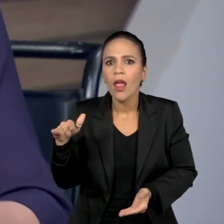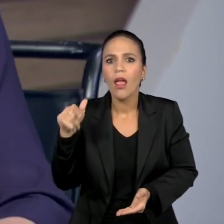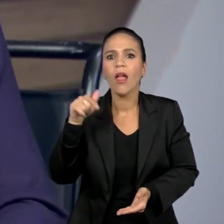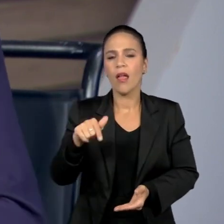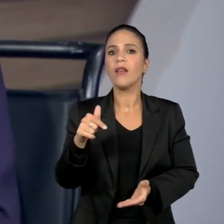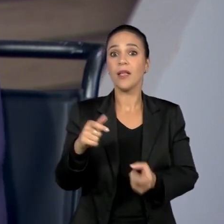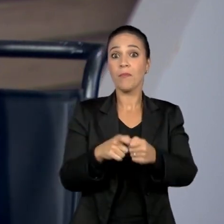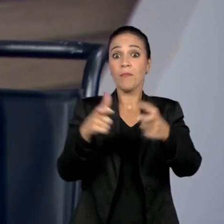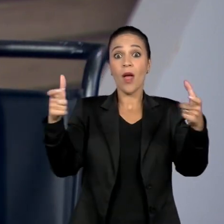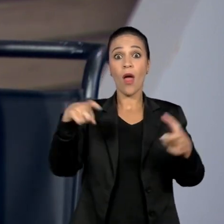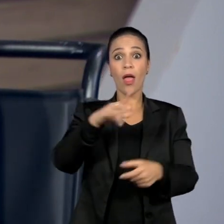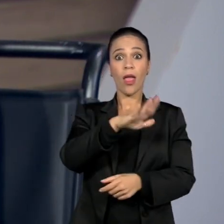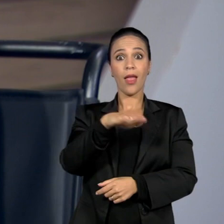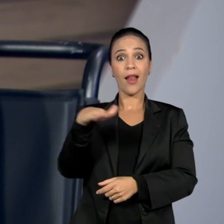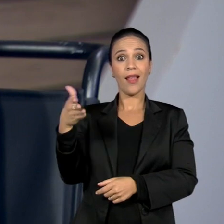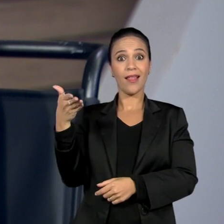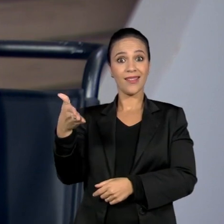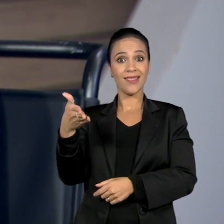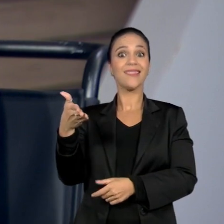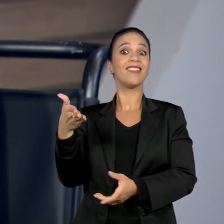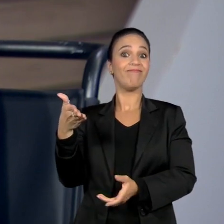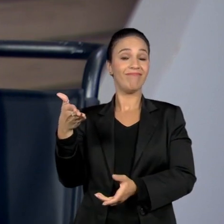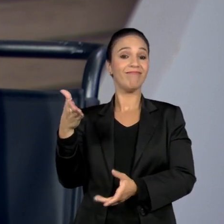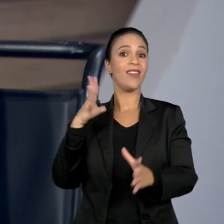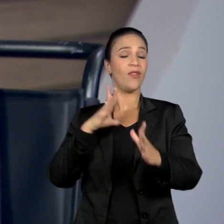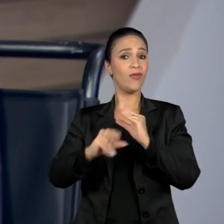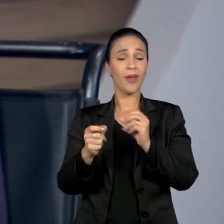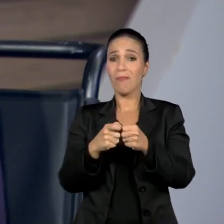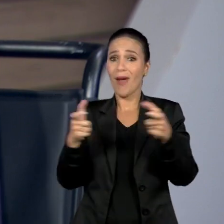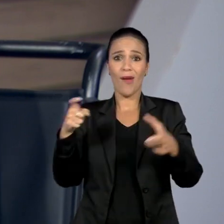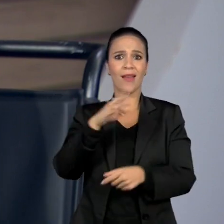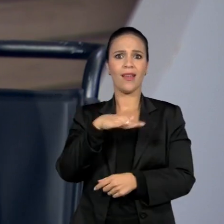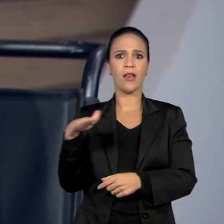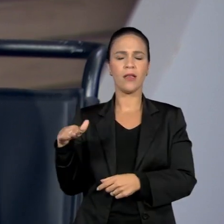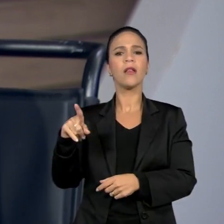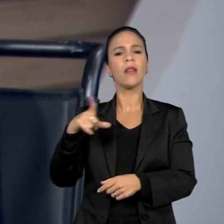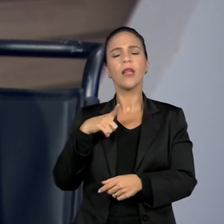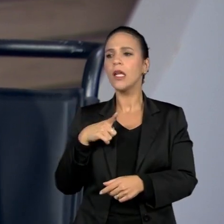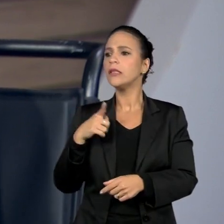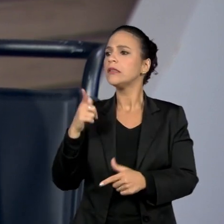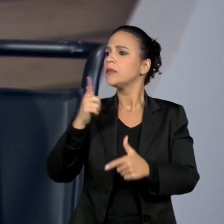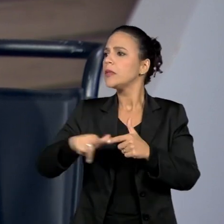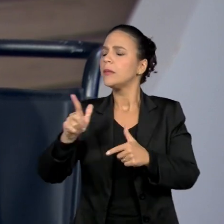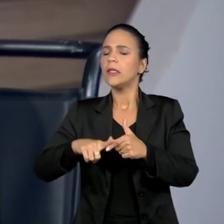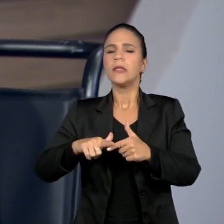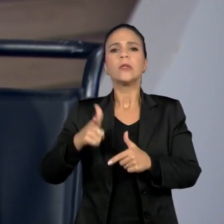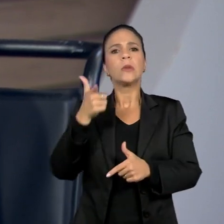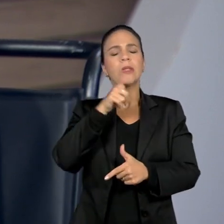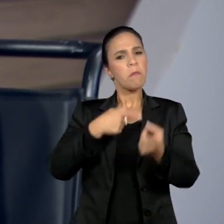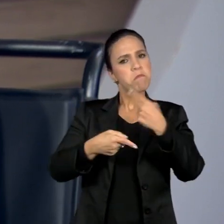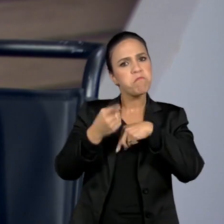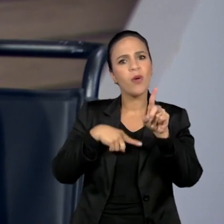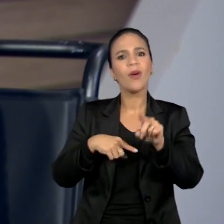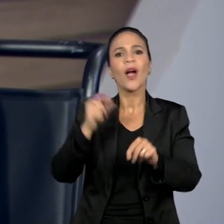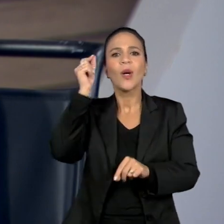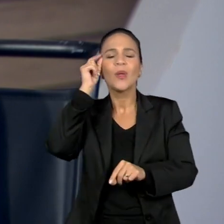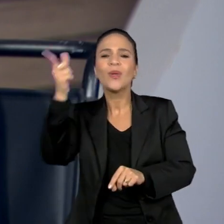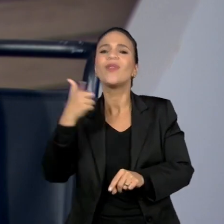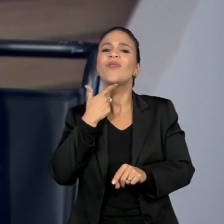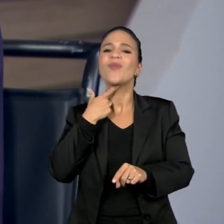tão profunda sobre quais são as causas, de onde as pessoas vêm e quais são os talentos e as capacidades que elas trazem